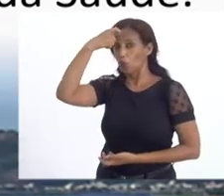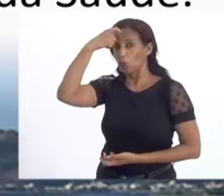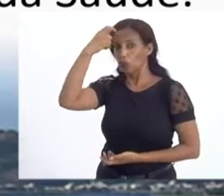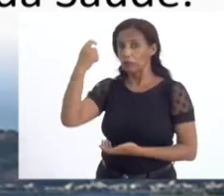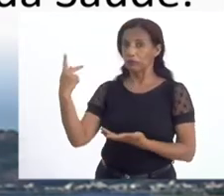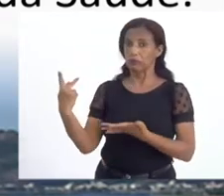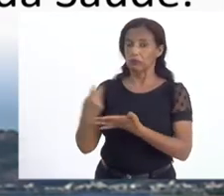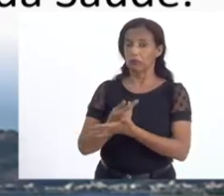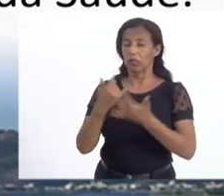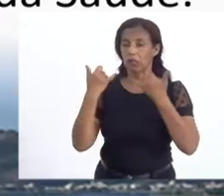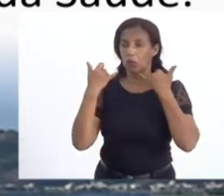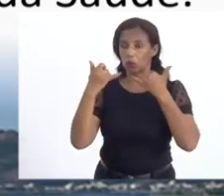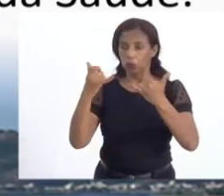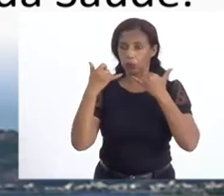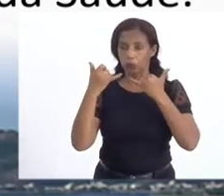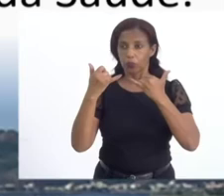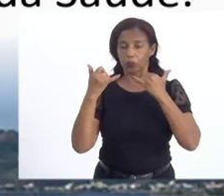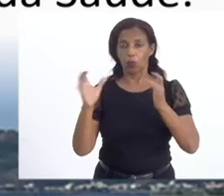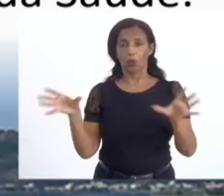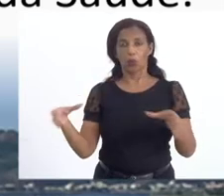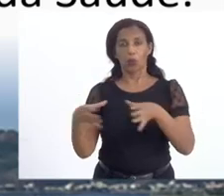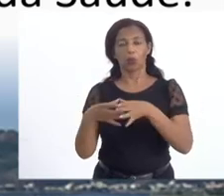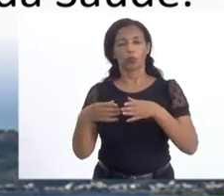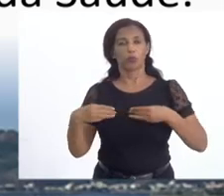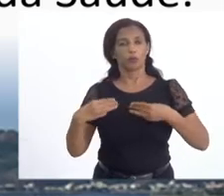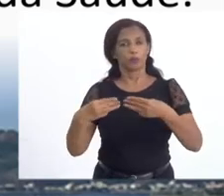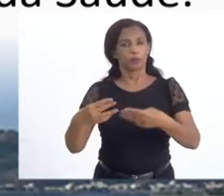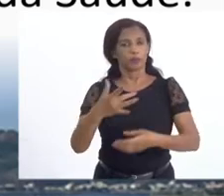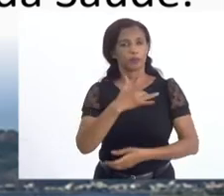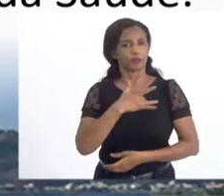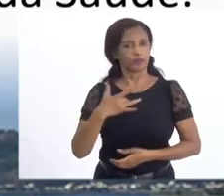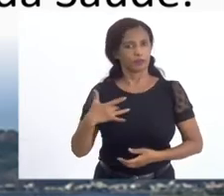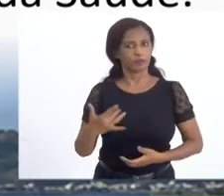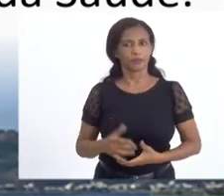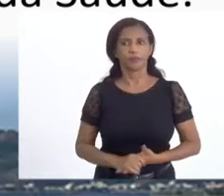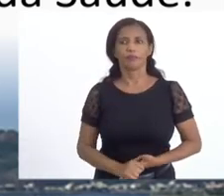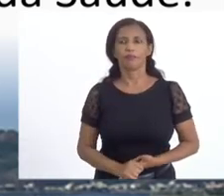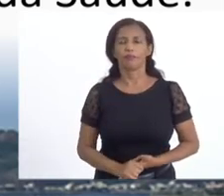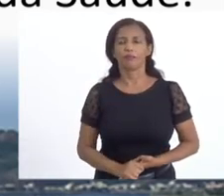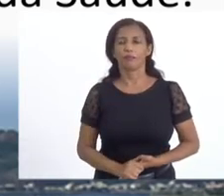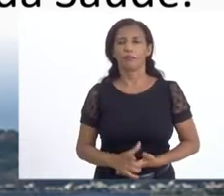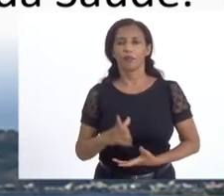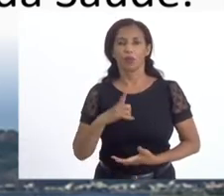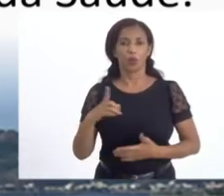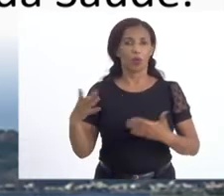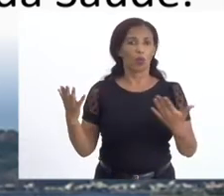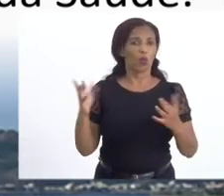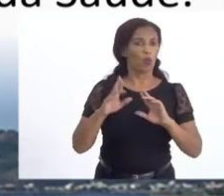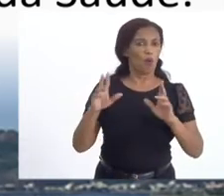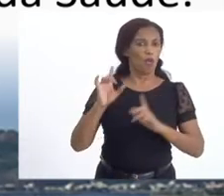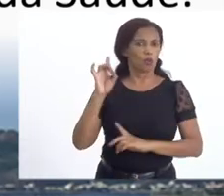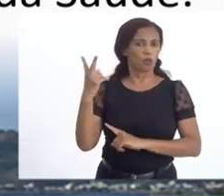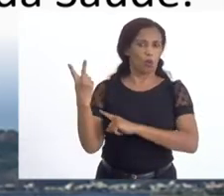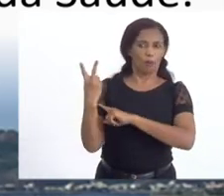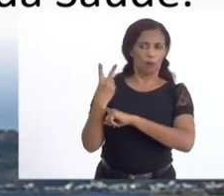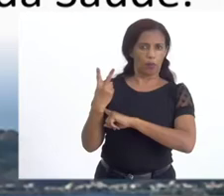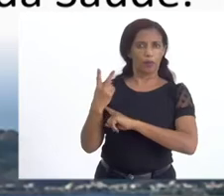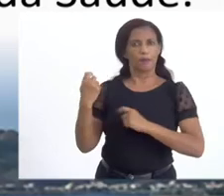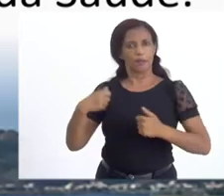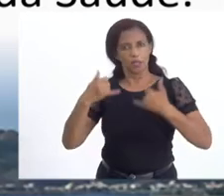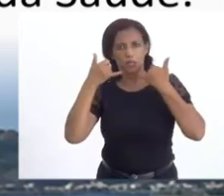realização de campanha de conscientização em conjunto com o Ministério da Saúde. Né? Não basta apenas a gente ter isso, mas